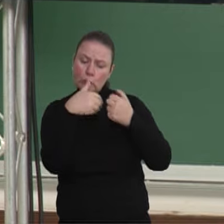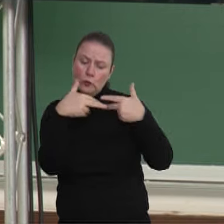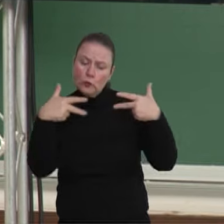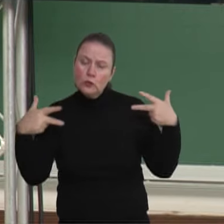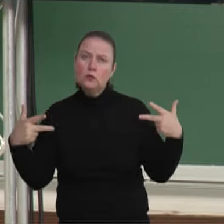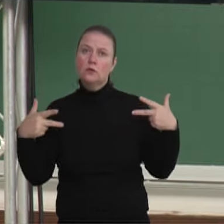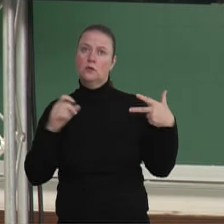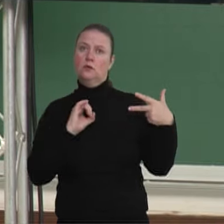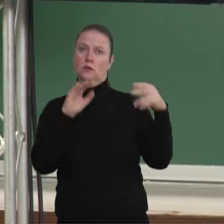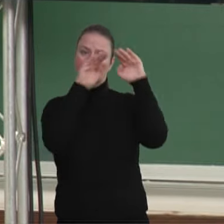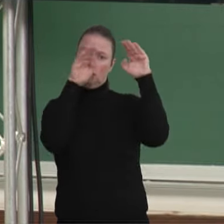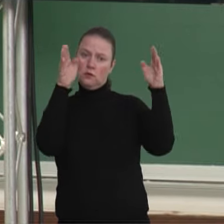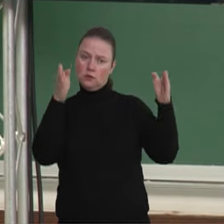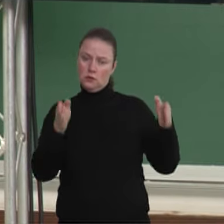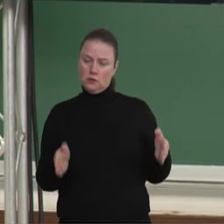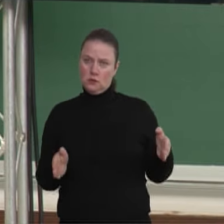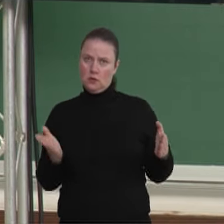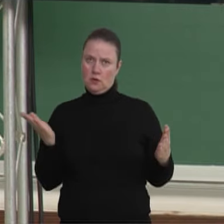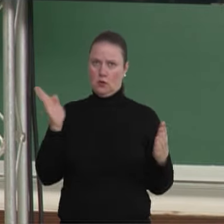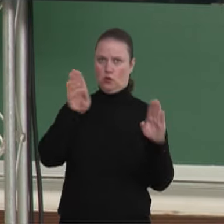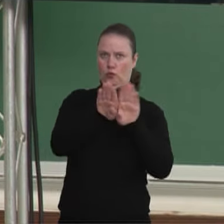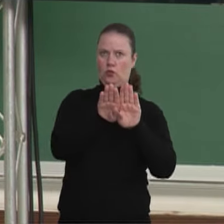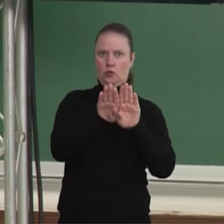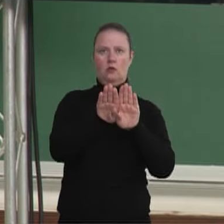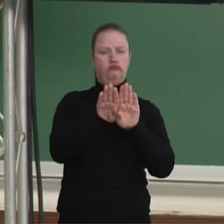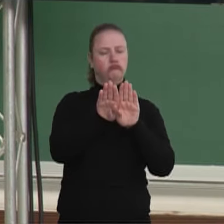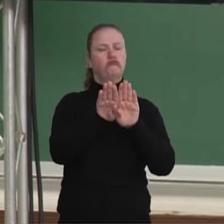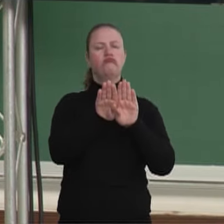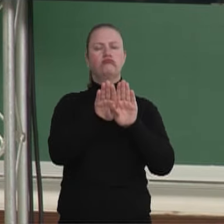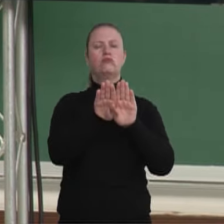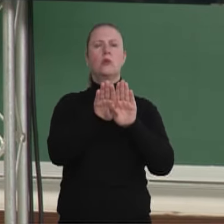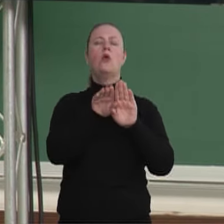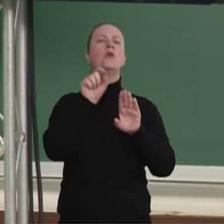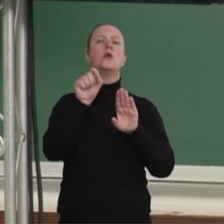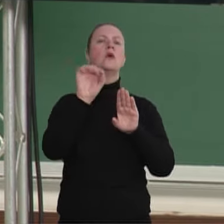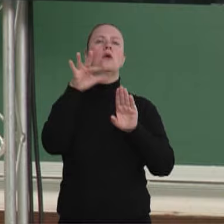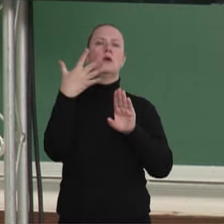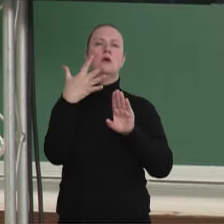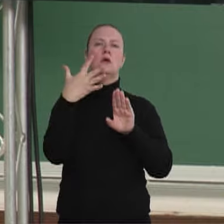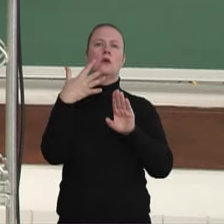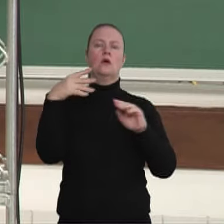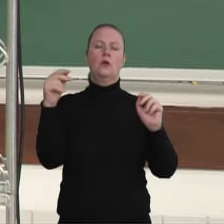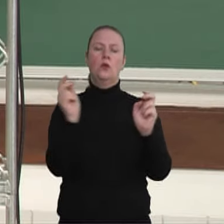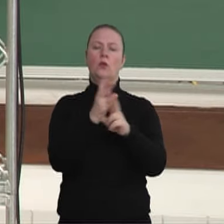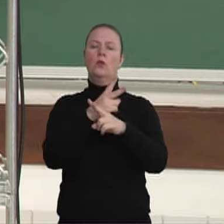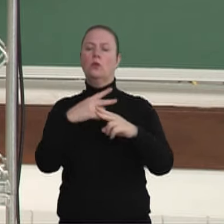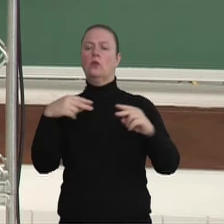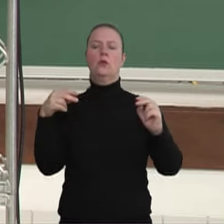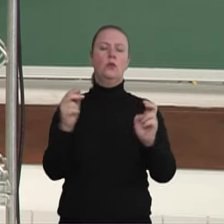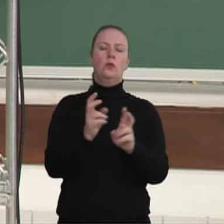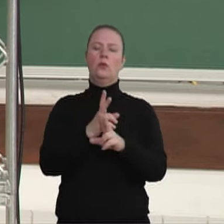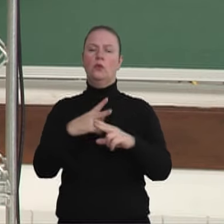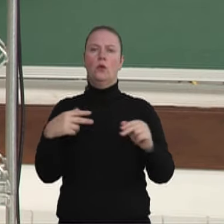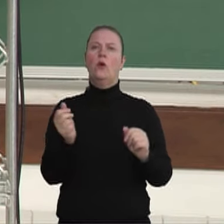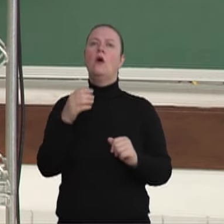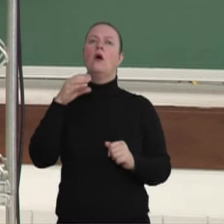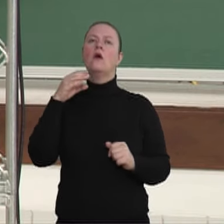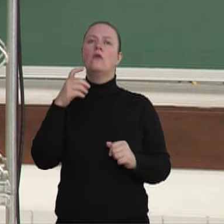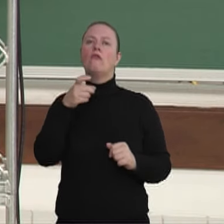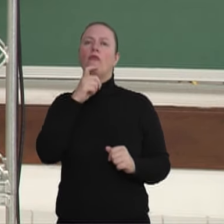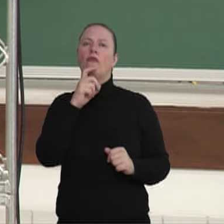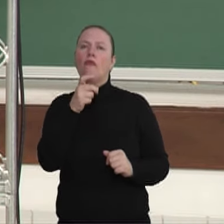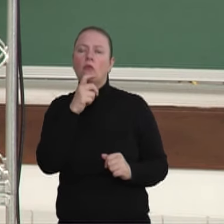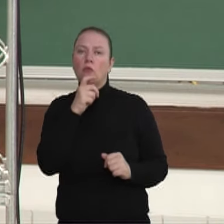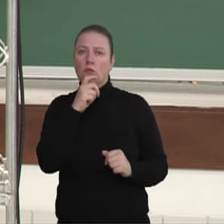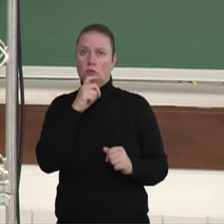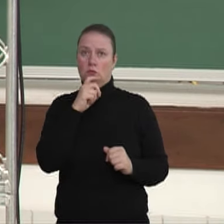geladeira permanece com as portas fechadas, o que acontece? Você vai ter esse fluxo de convecção de maneira contínua. O que acontece?